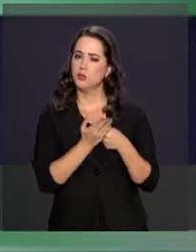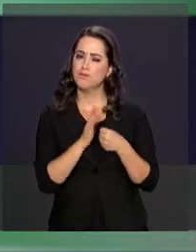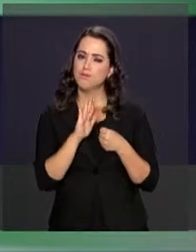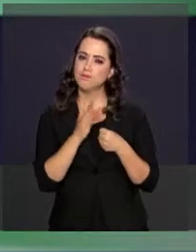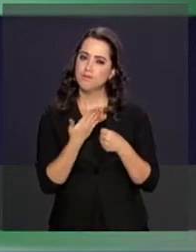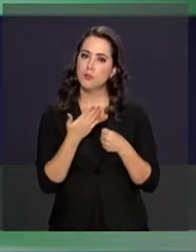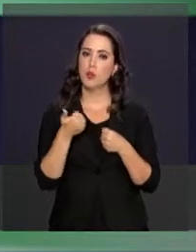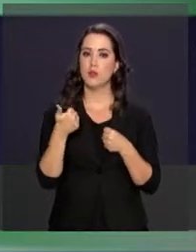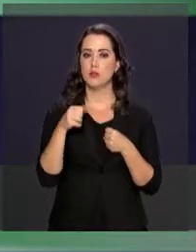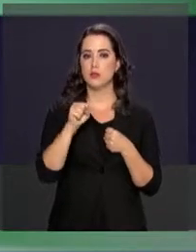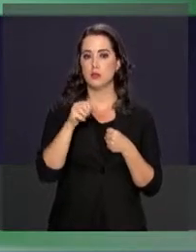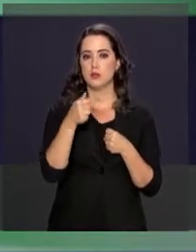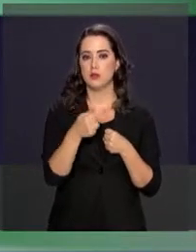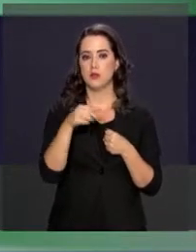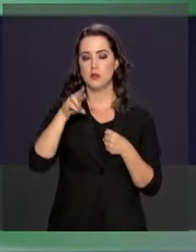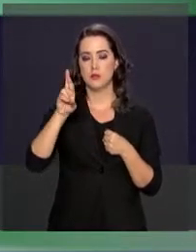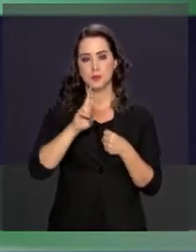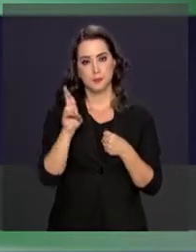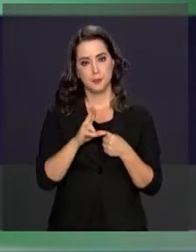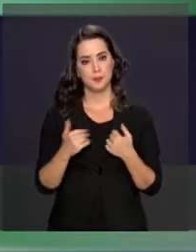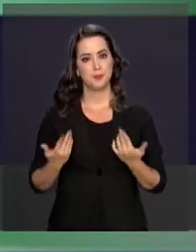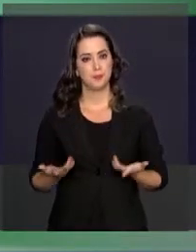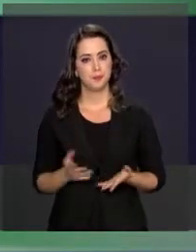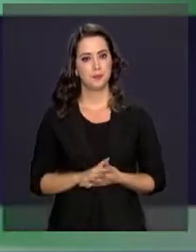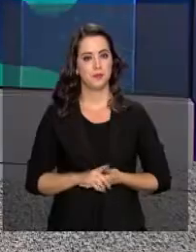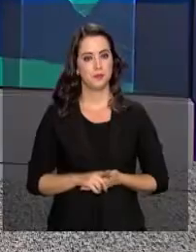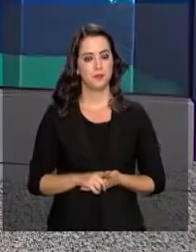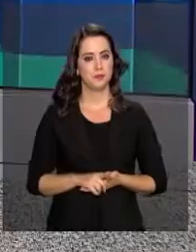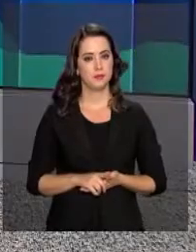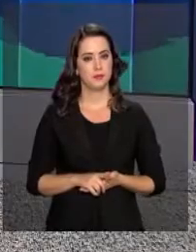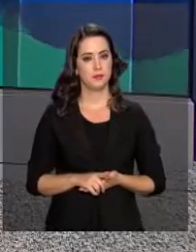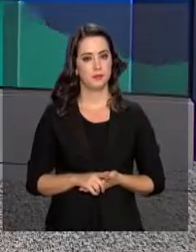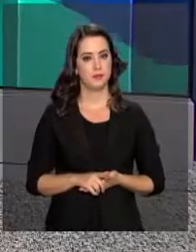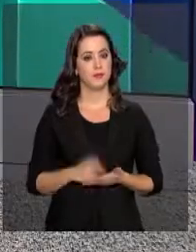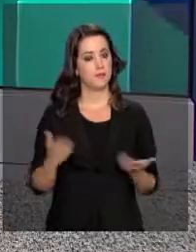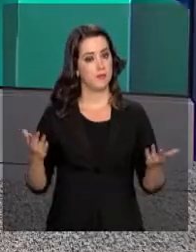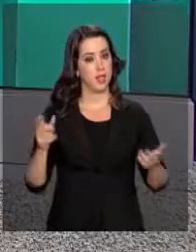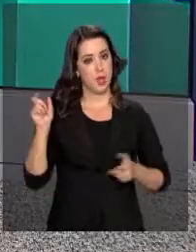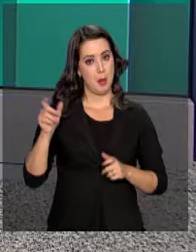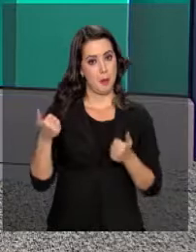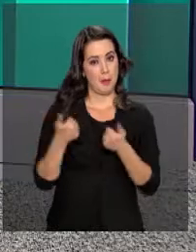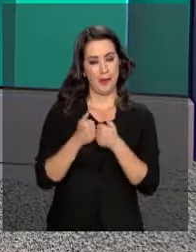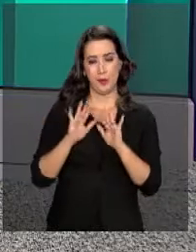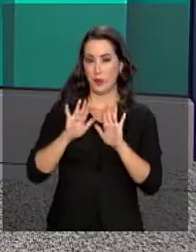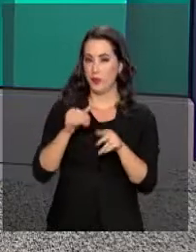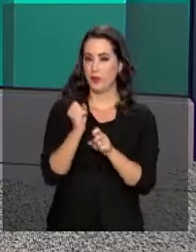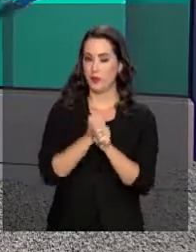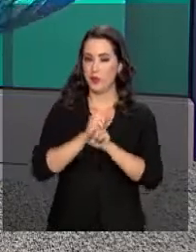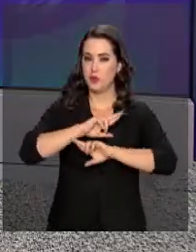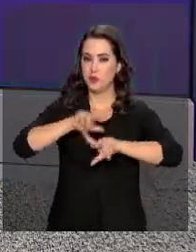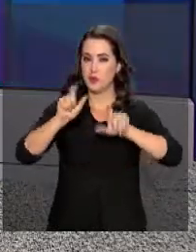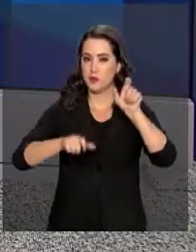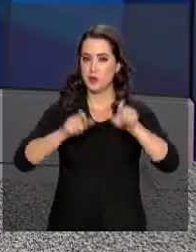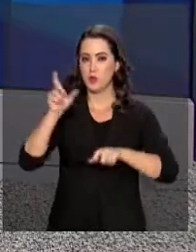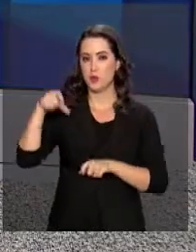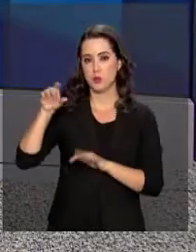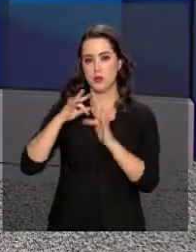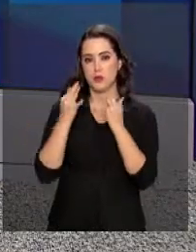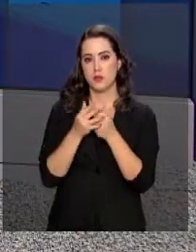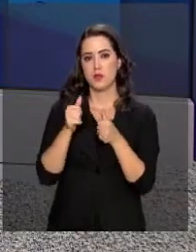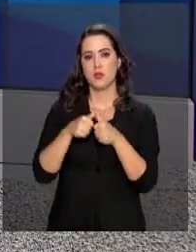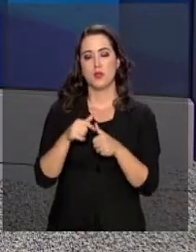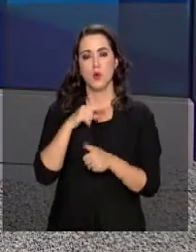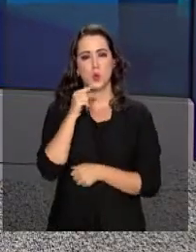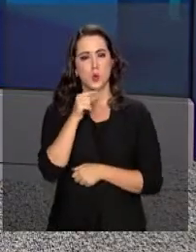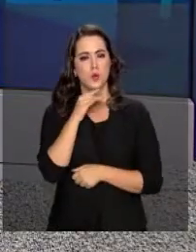neste mês é de 187 reais com a proximidade do fim do ano muitos beneficiários do bolsa família estão